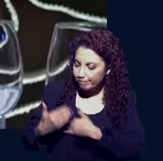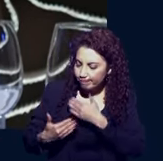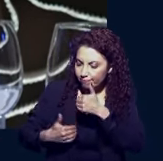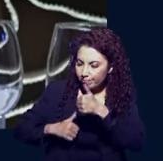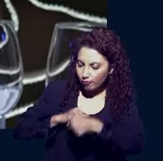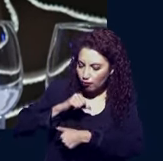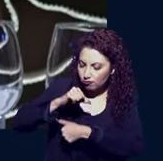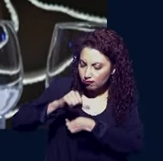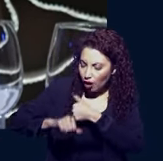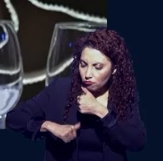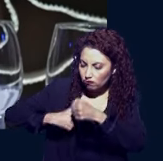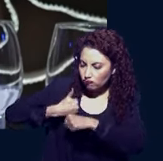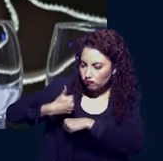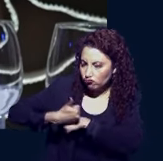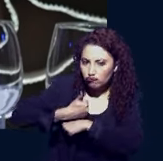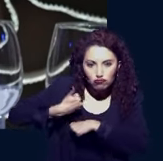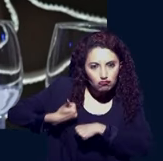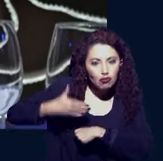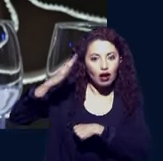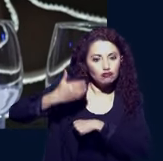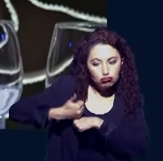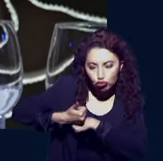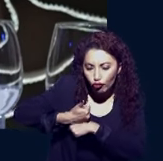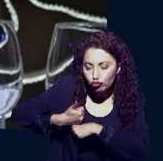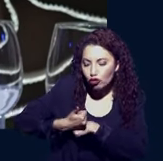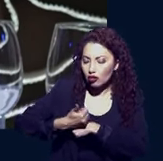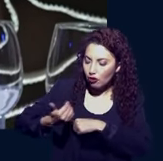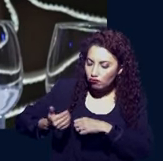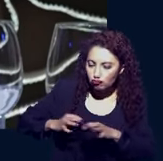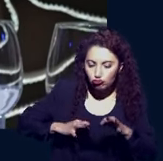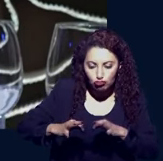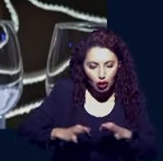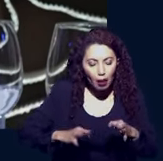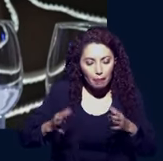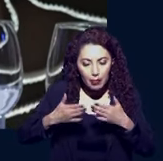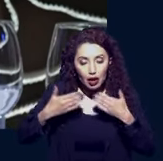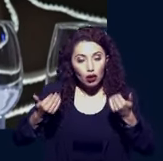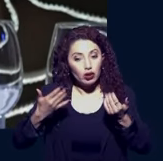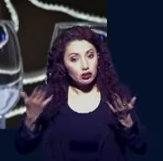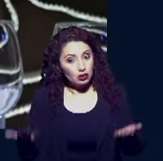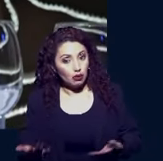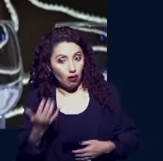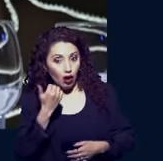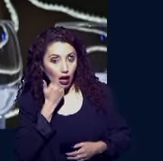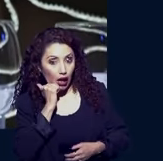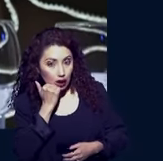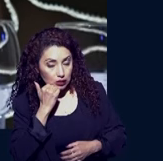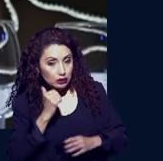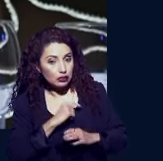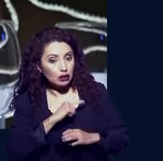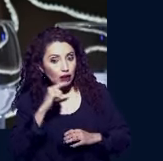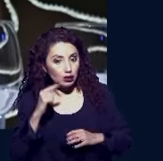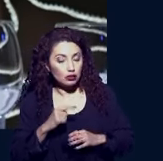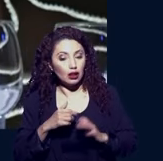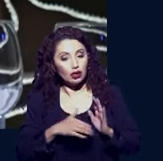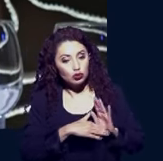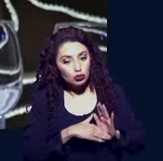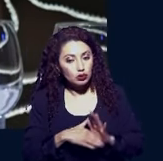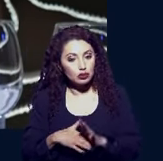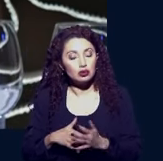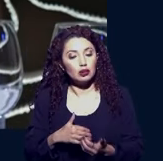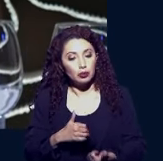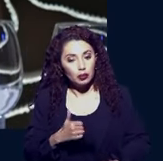eh fazendo melhor a a nossa a a ciência né para a agricultura ela vem